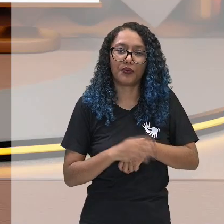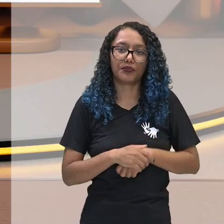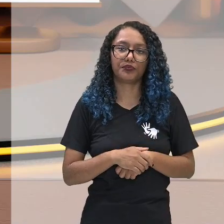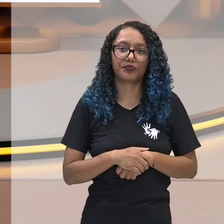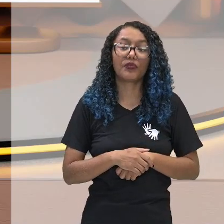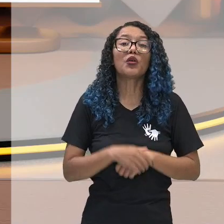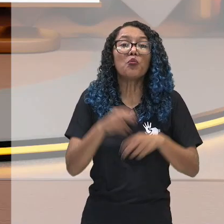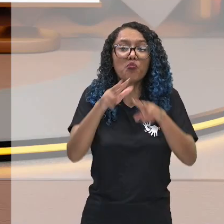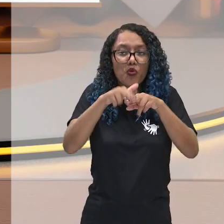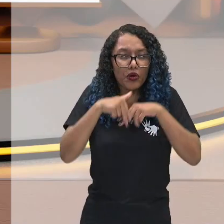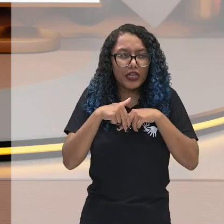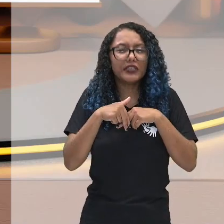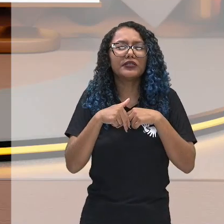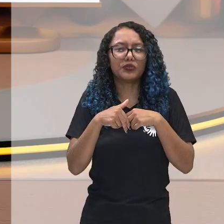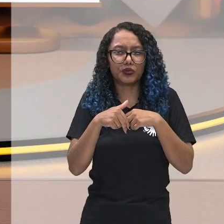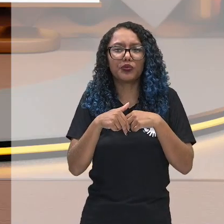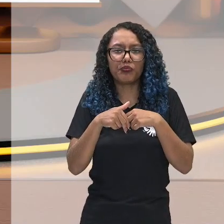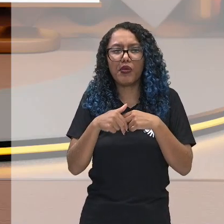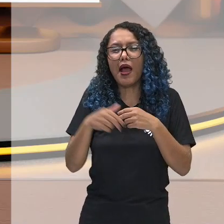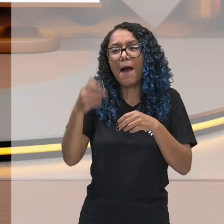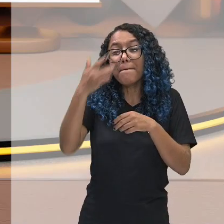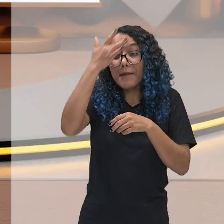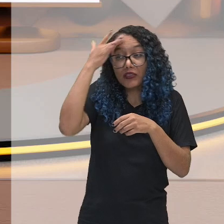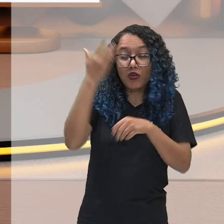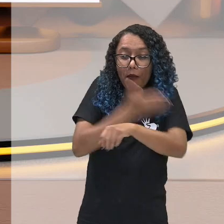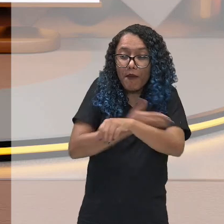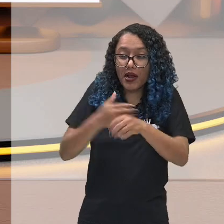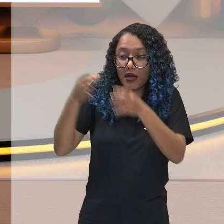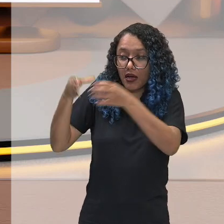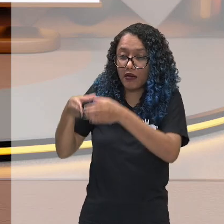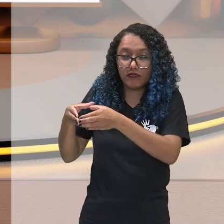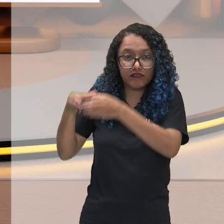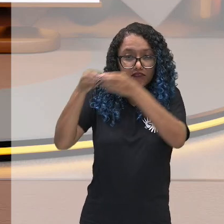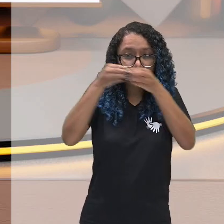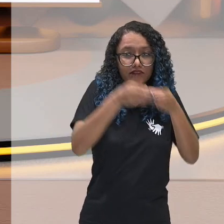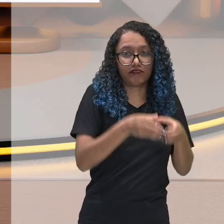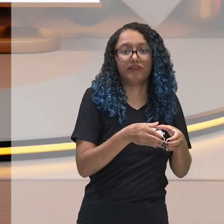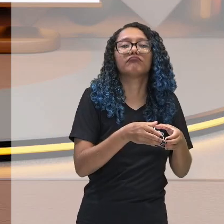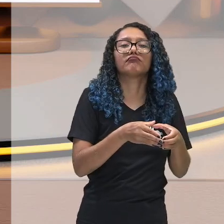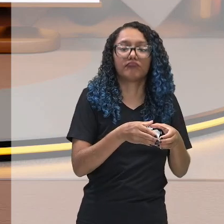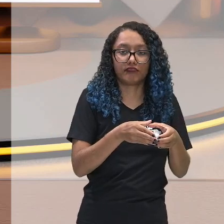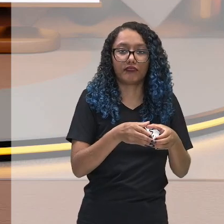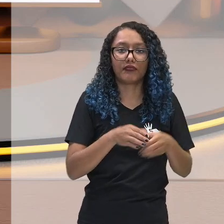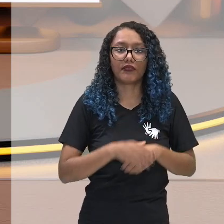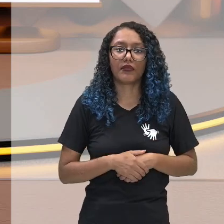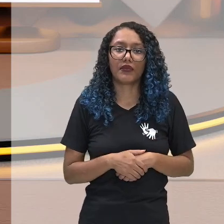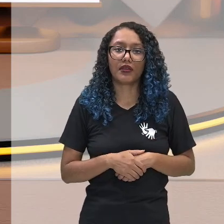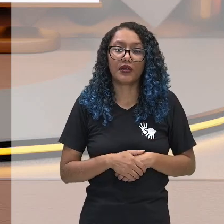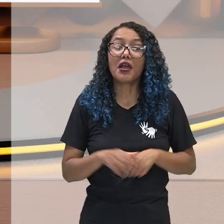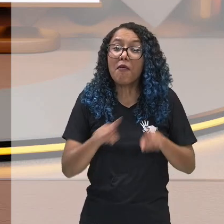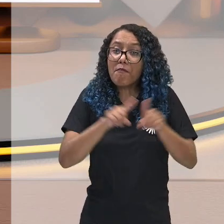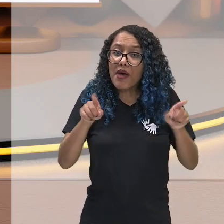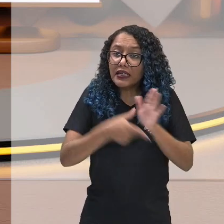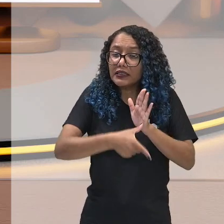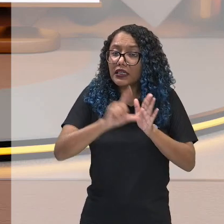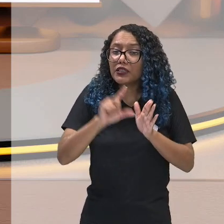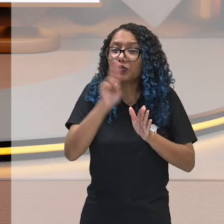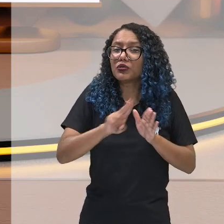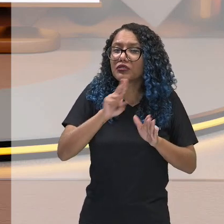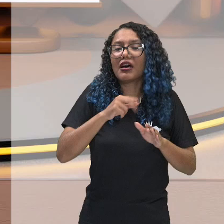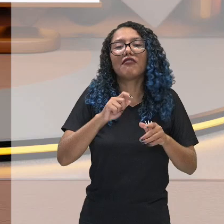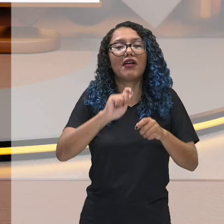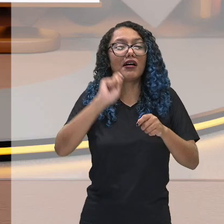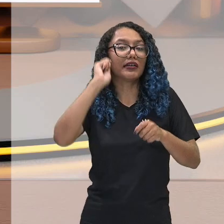território nacional. Então a gente tem, como mão de obra do café nesse primeiro momento, a mão de obra